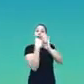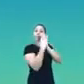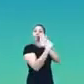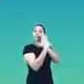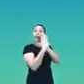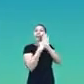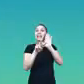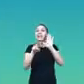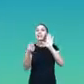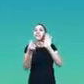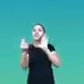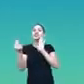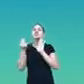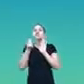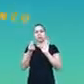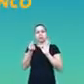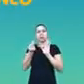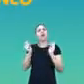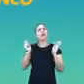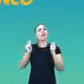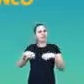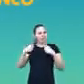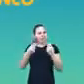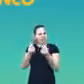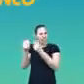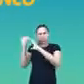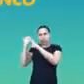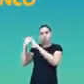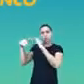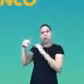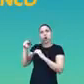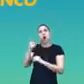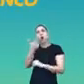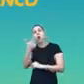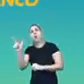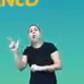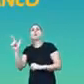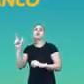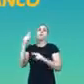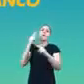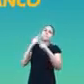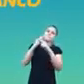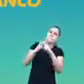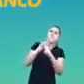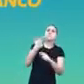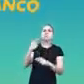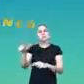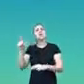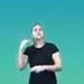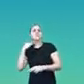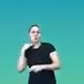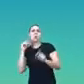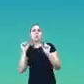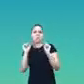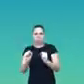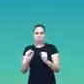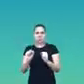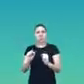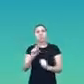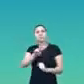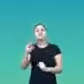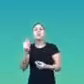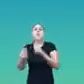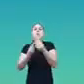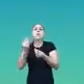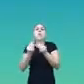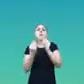opção, Transferir Dinheiro. Com ela, você pode enviar dinheiro para outra conta da Caixa ou de outro banco. Você pode fazer a